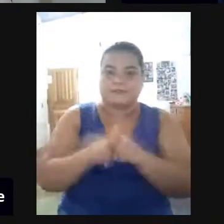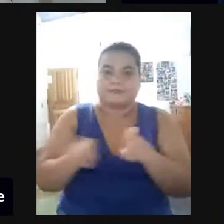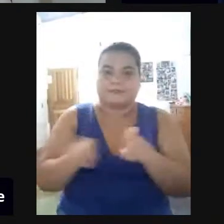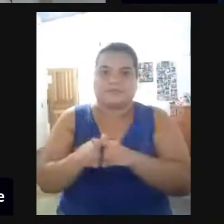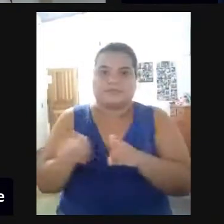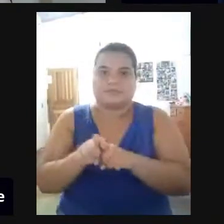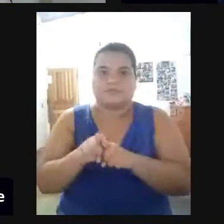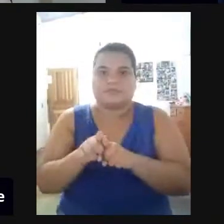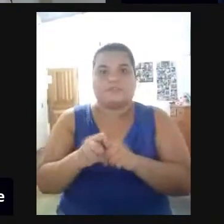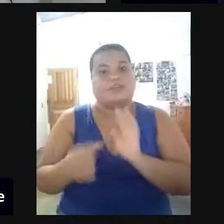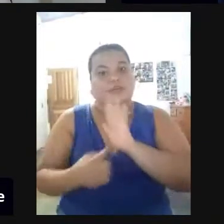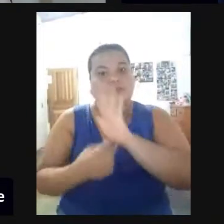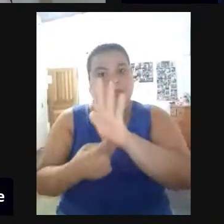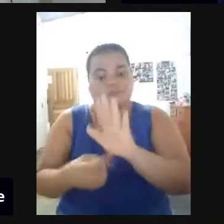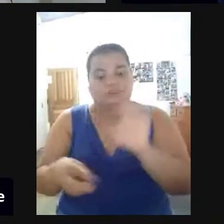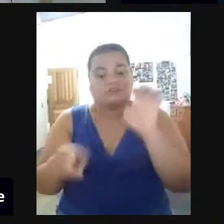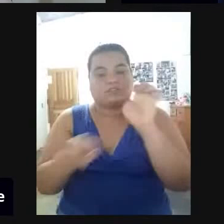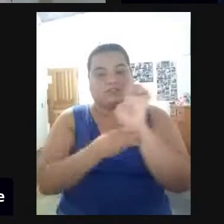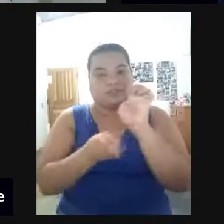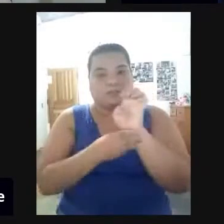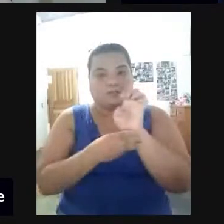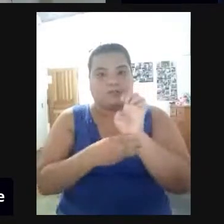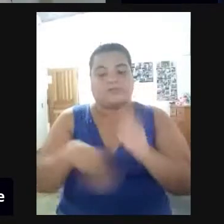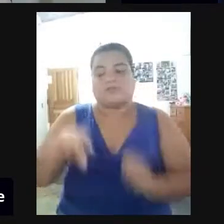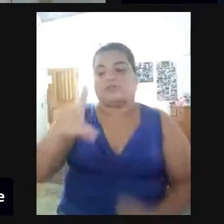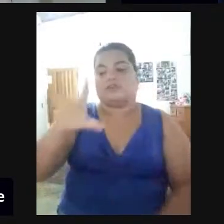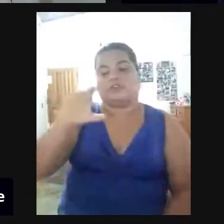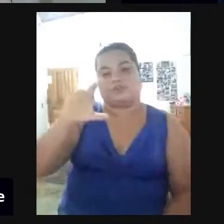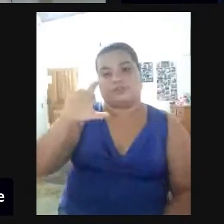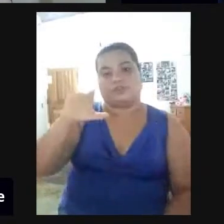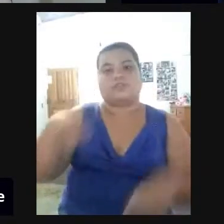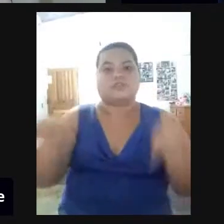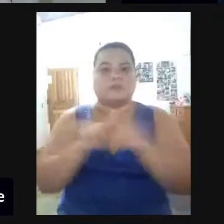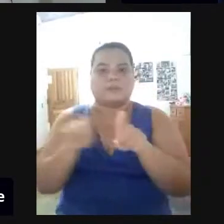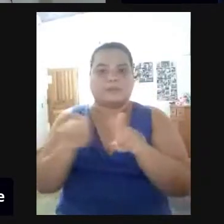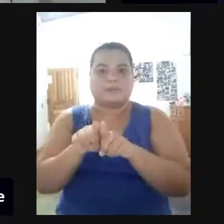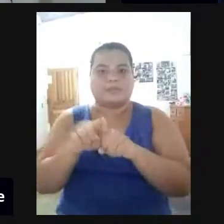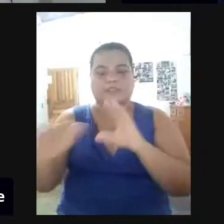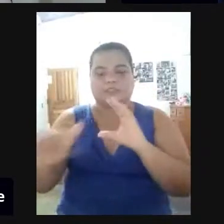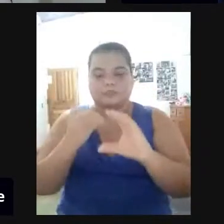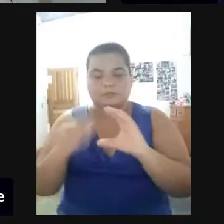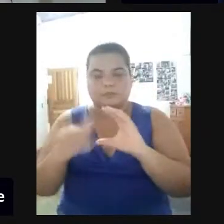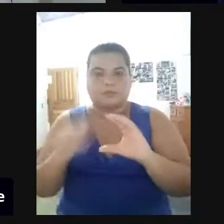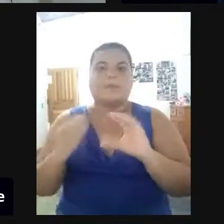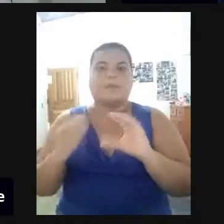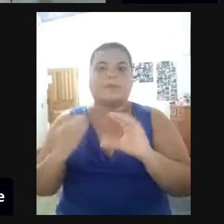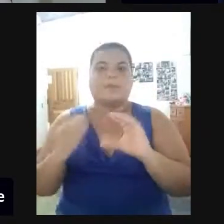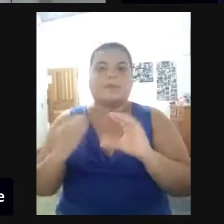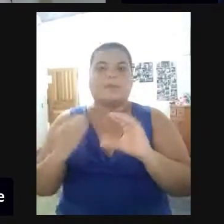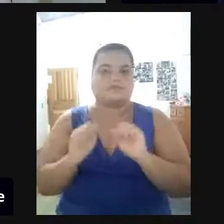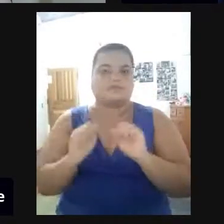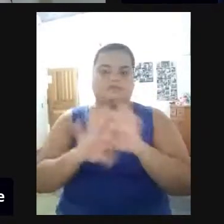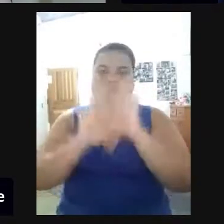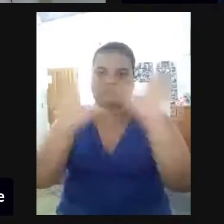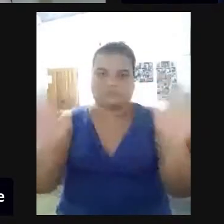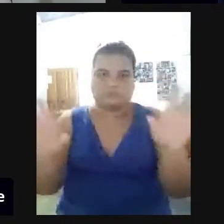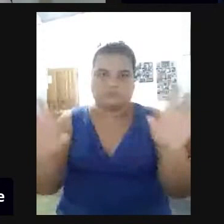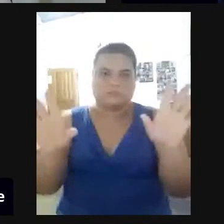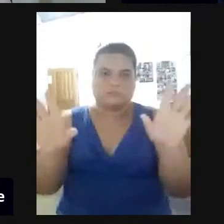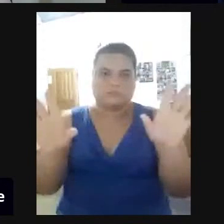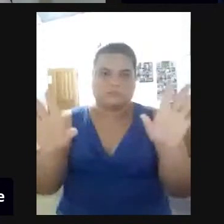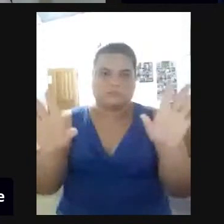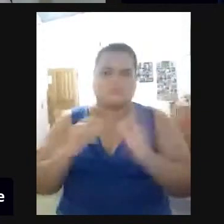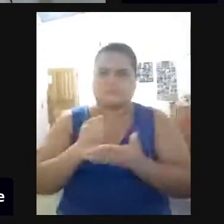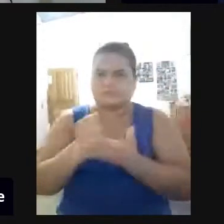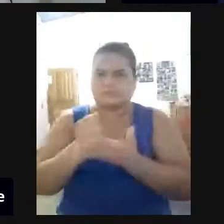o e-mail, quem precisar entrar em contato. Estou à disposição, né, para o que puder ajudar vocês, tá bom, gente?